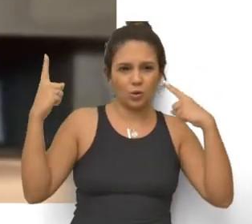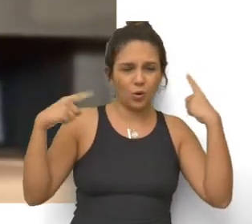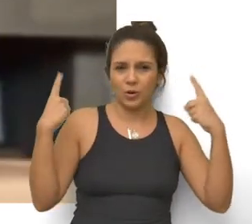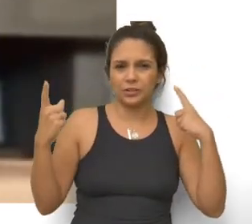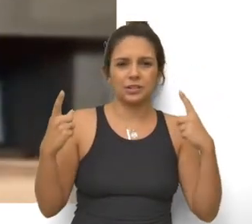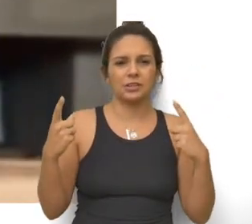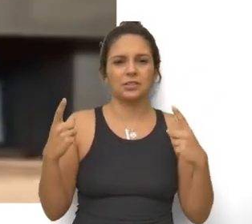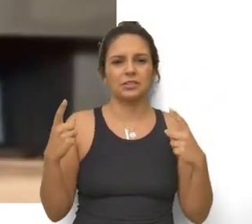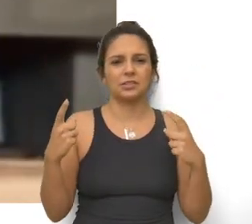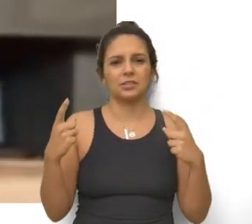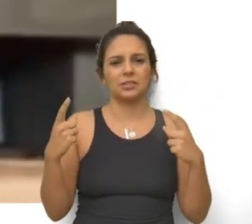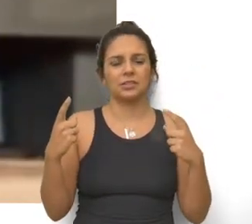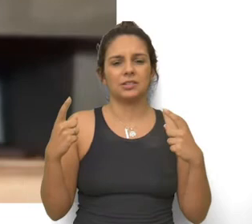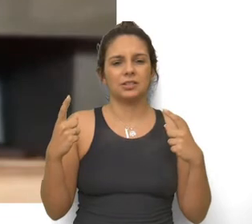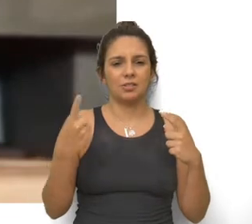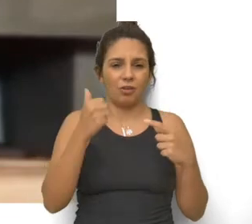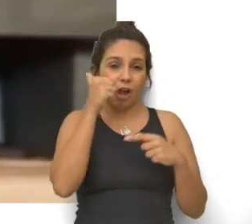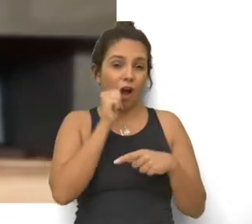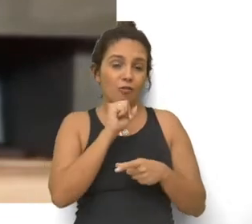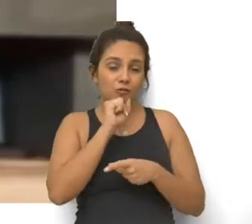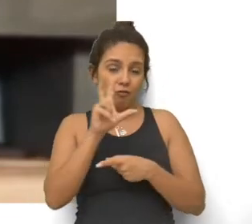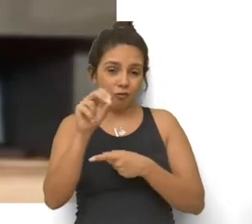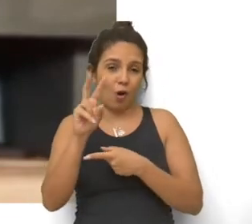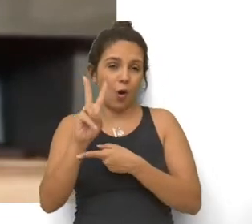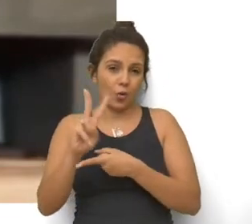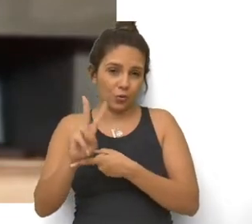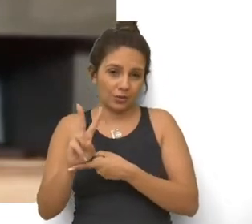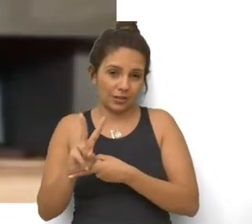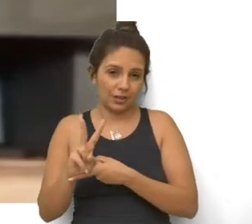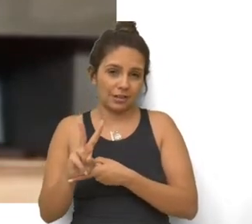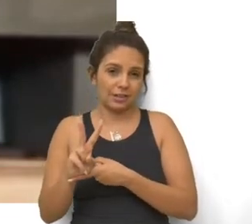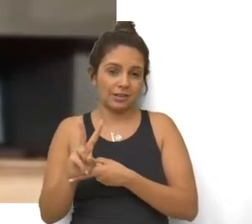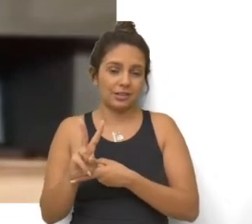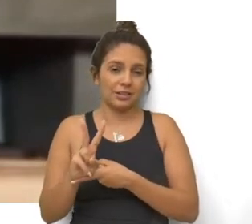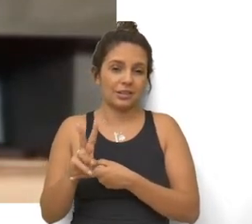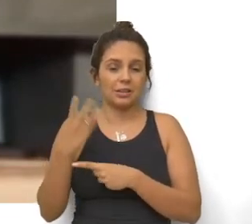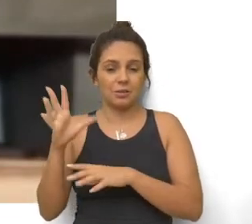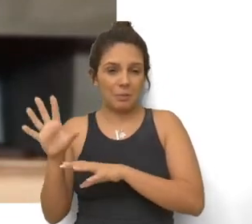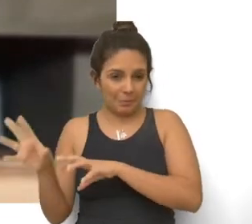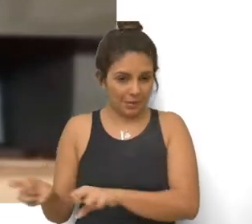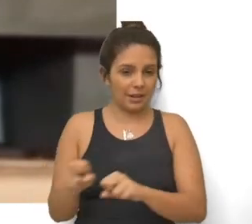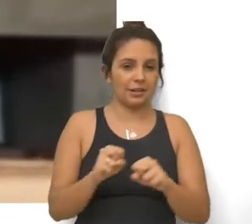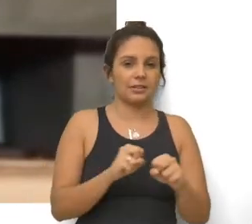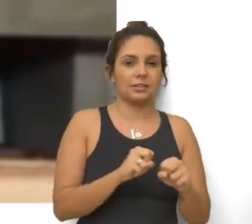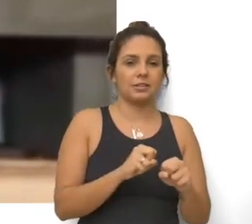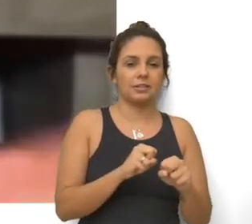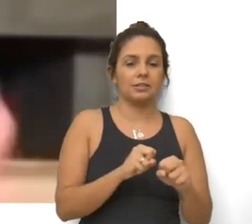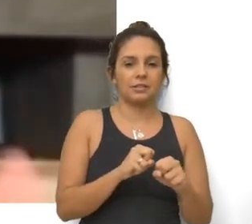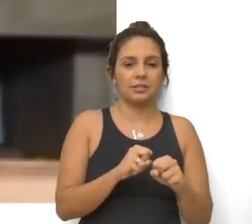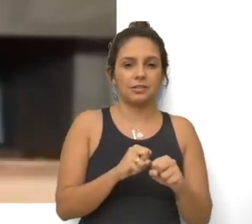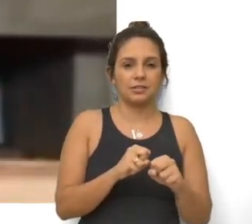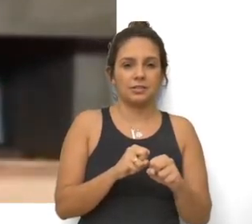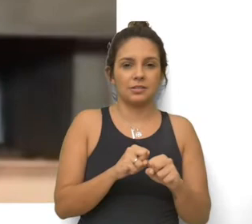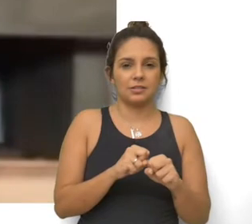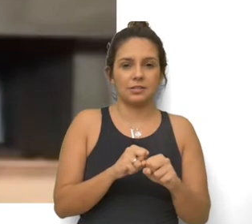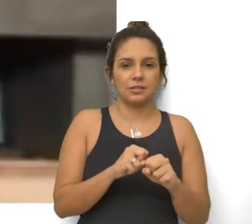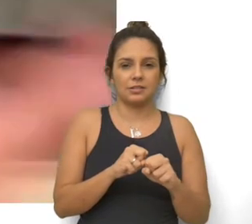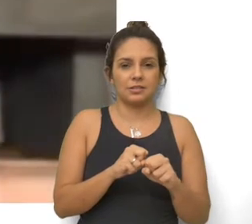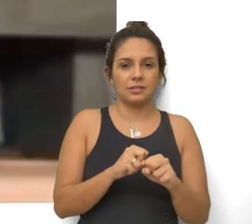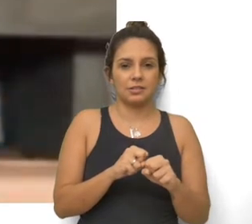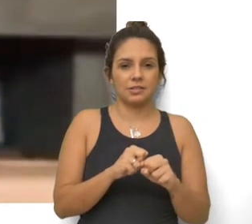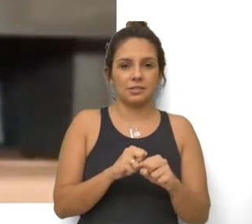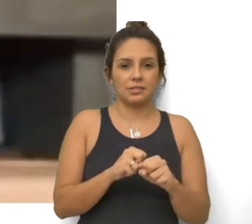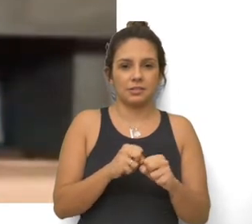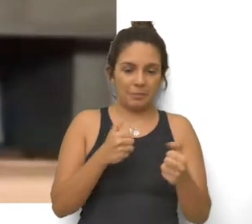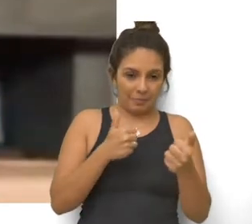psicóticos. Ela foi criada por uma avó materna que ela gostava, mas ela foi tirada de lá, foi levada pelos Bishop para